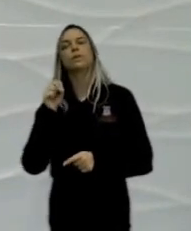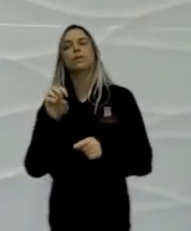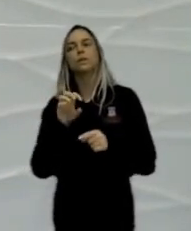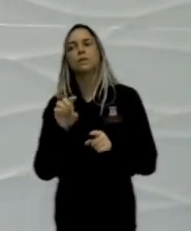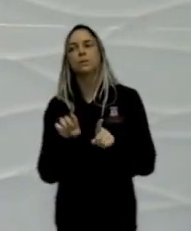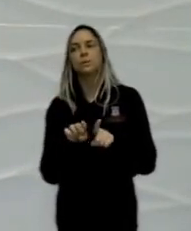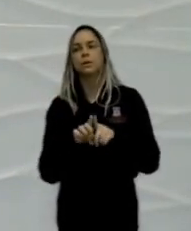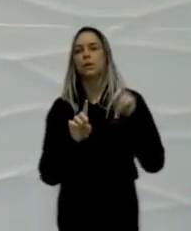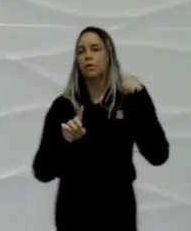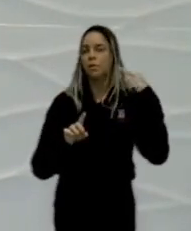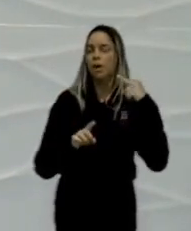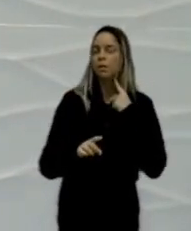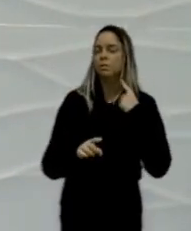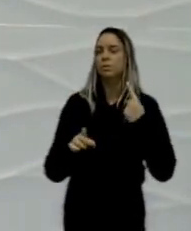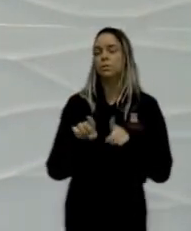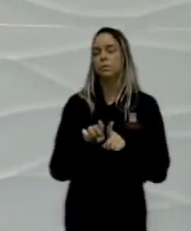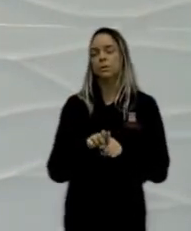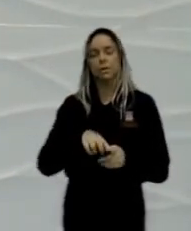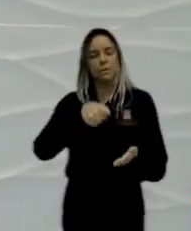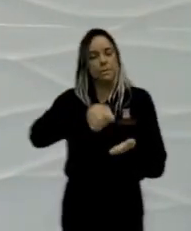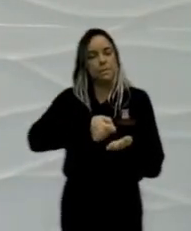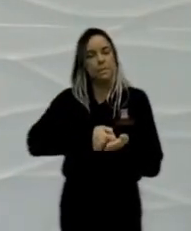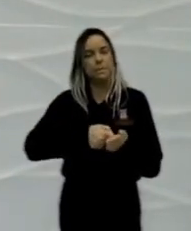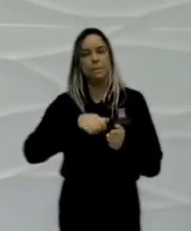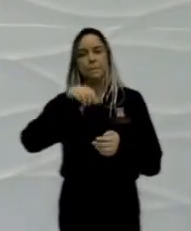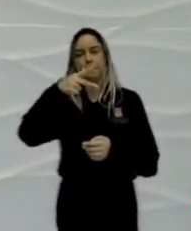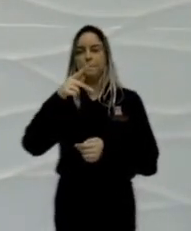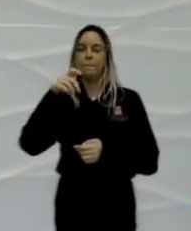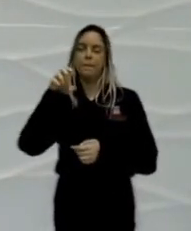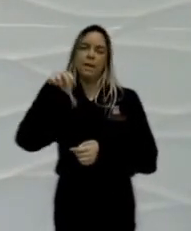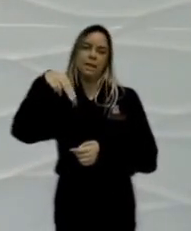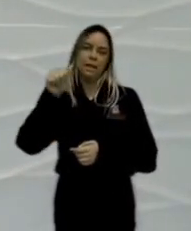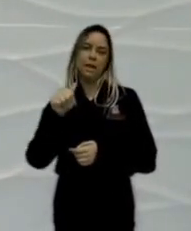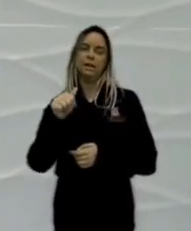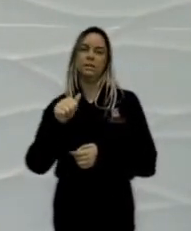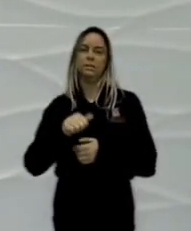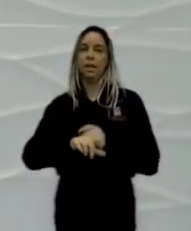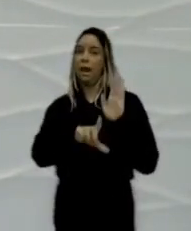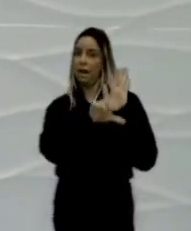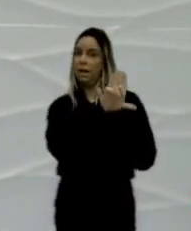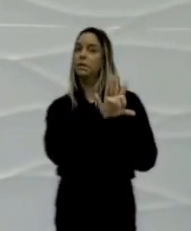e aplica a penalidade se for o caso. Então, por isso nós temos